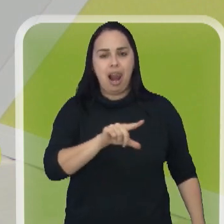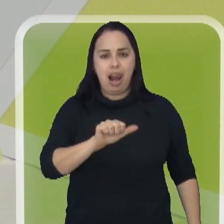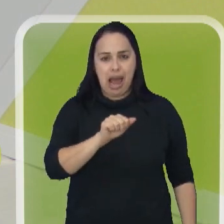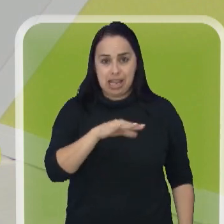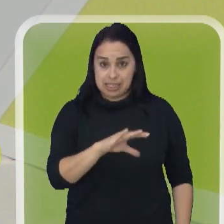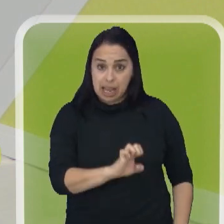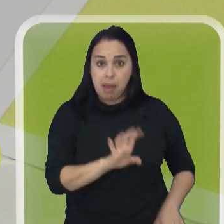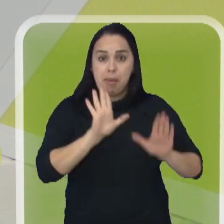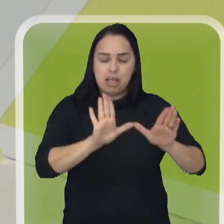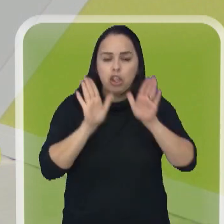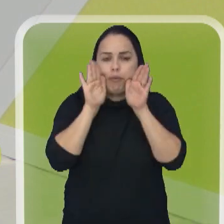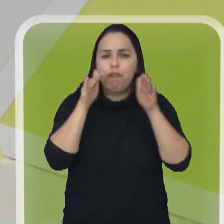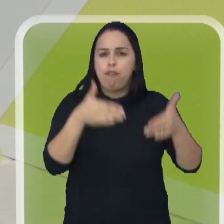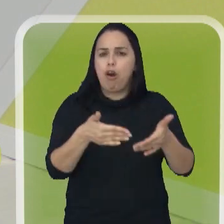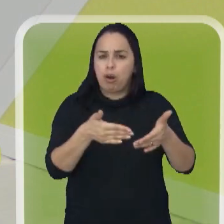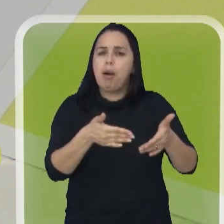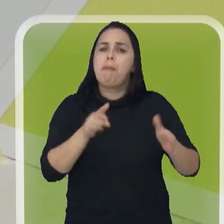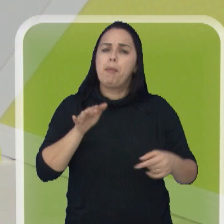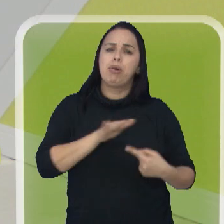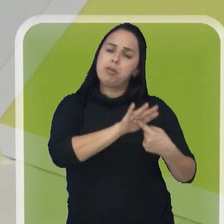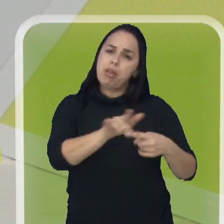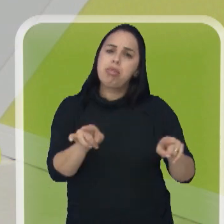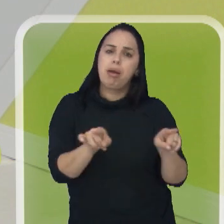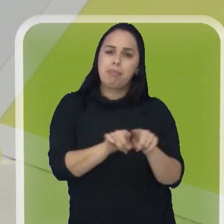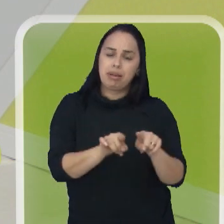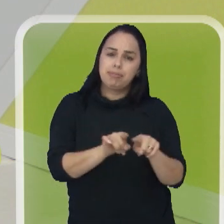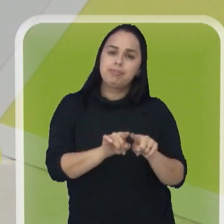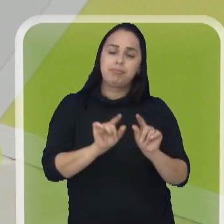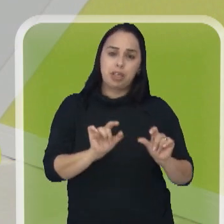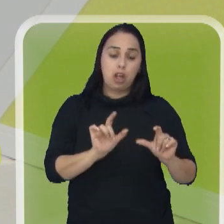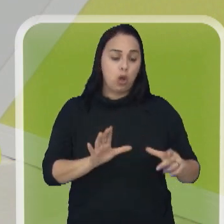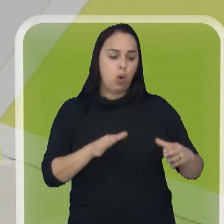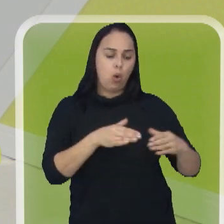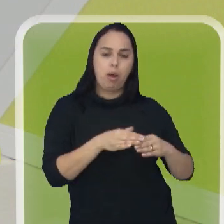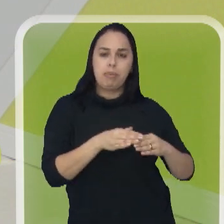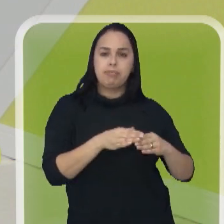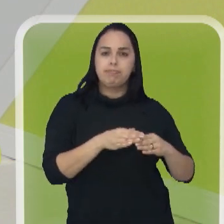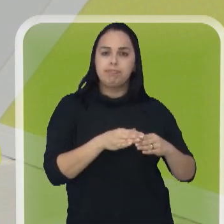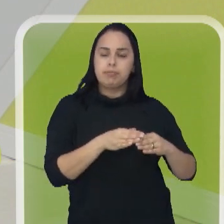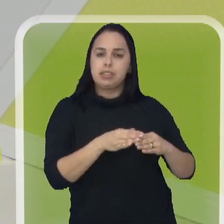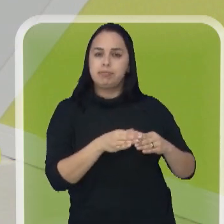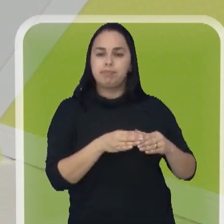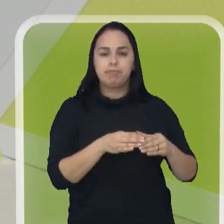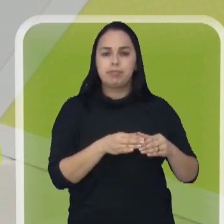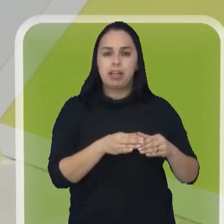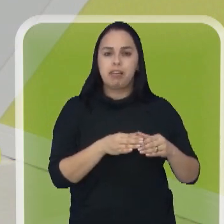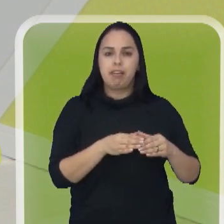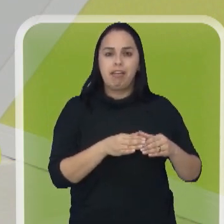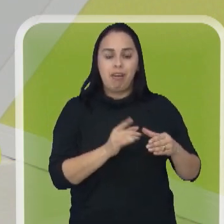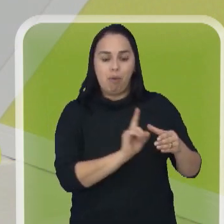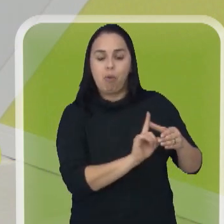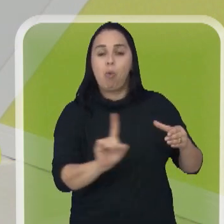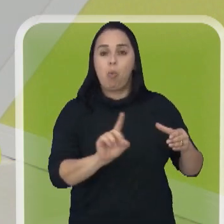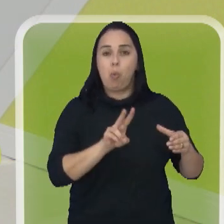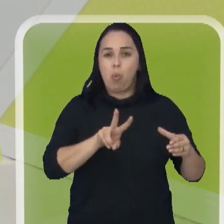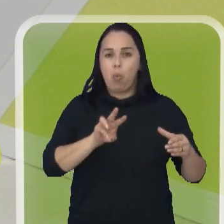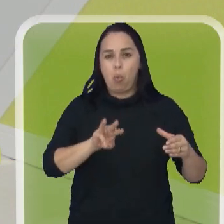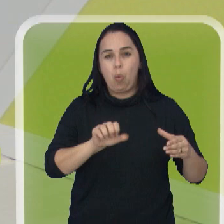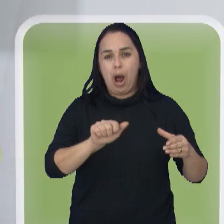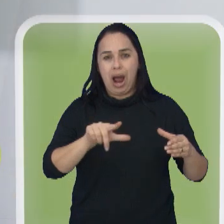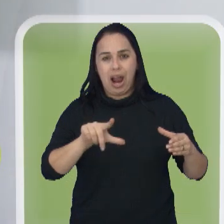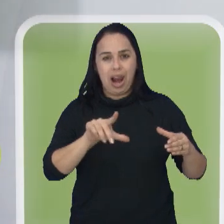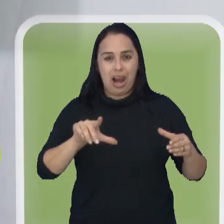bem focado e mostrando também que o time não sentiu tanto a falta do Wallace, que acabou não jogando ontem, né, Bruno?